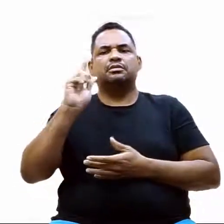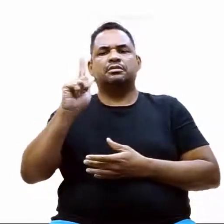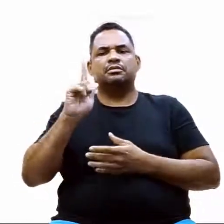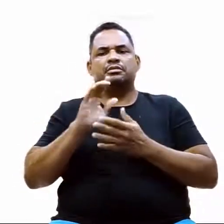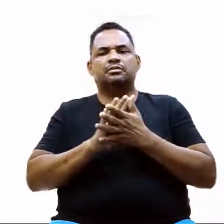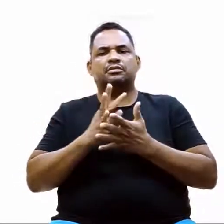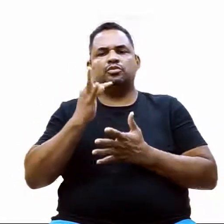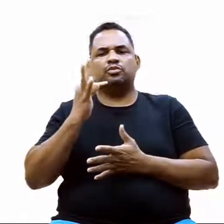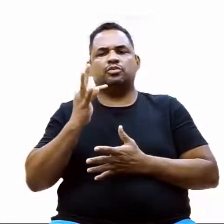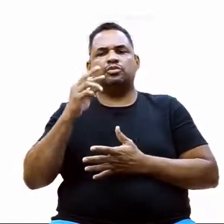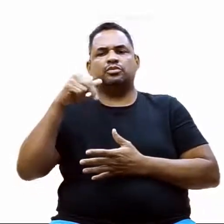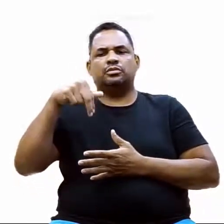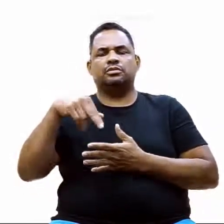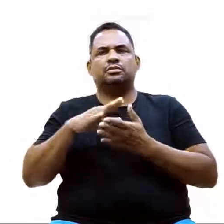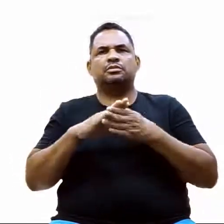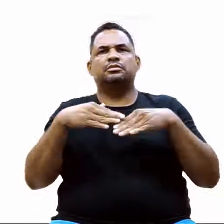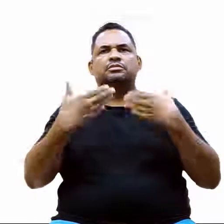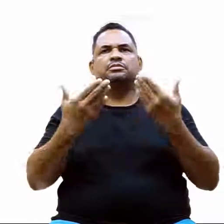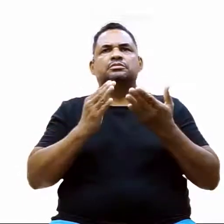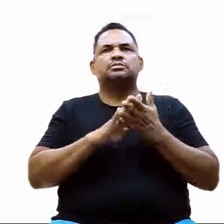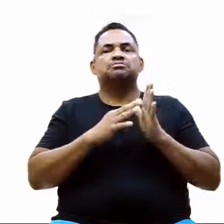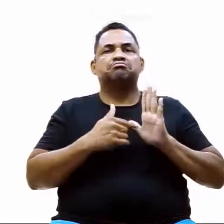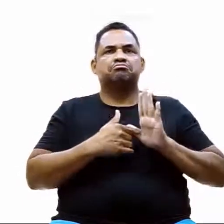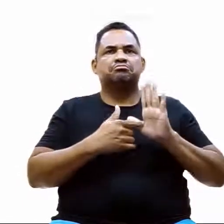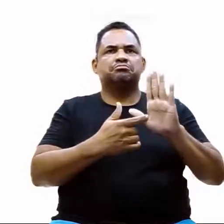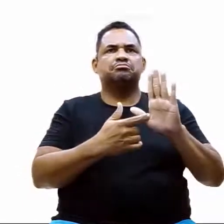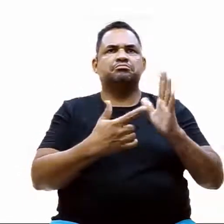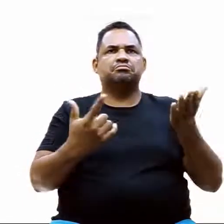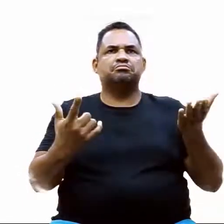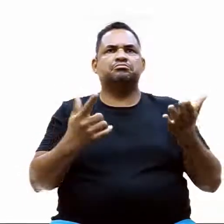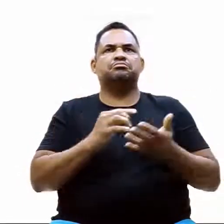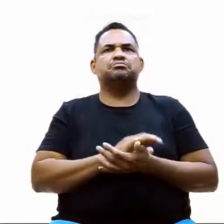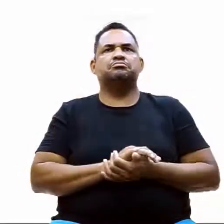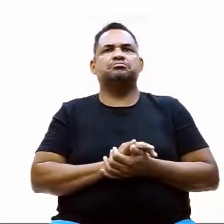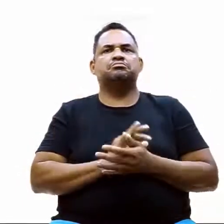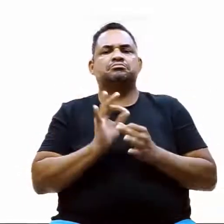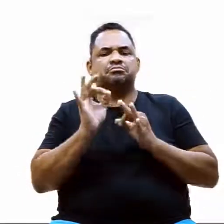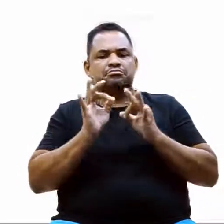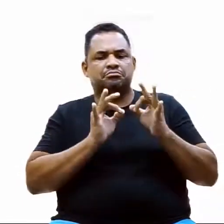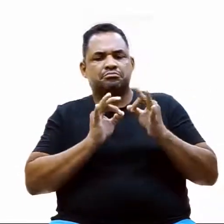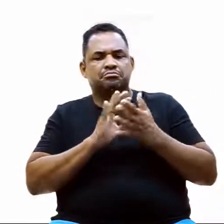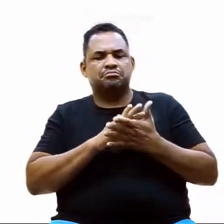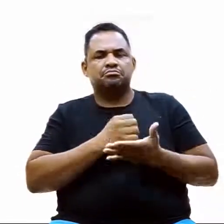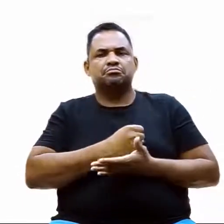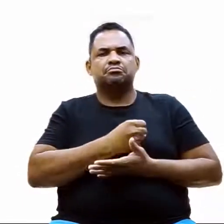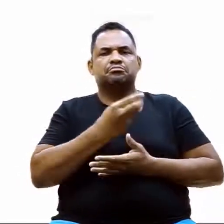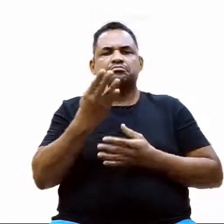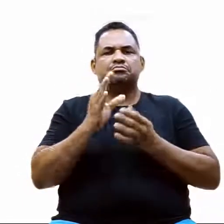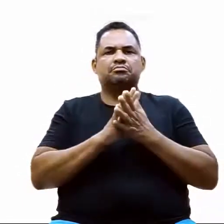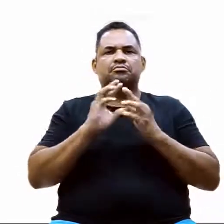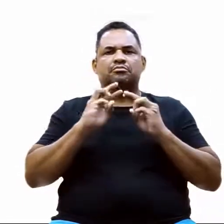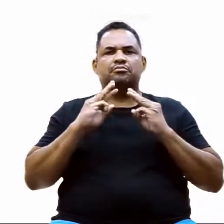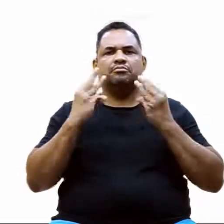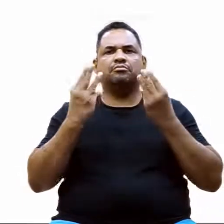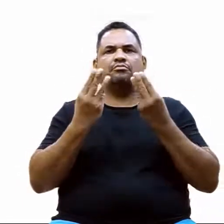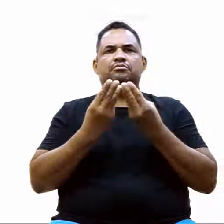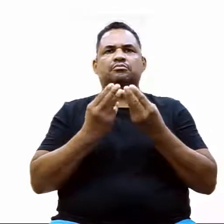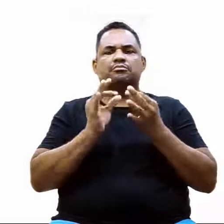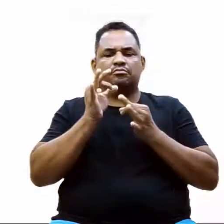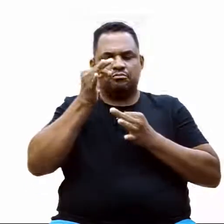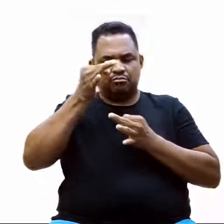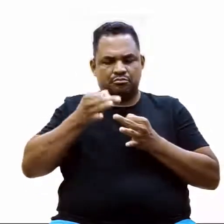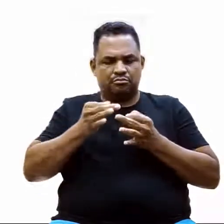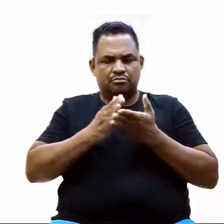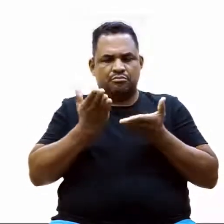tonelada, você expressa as medidas, as quantidades de massa com precisão numa